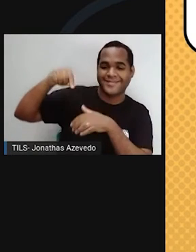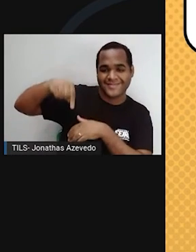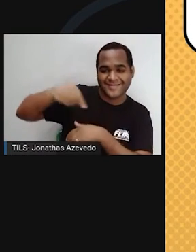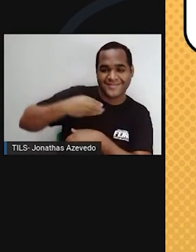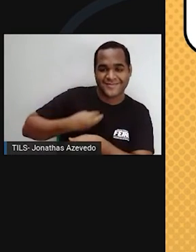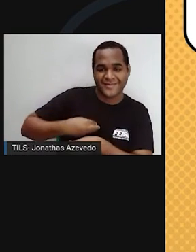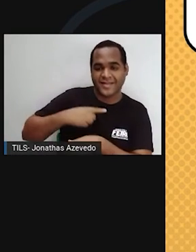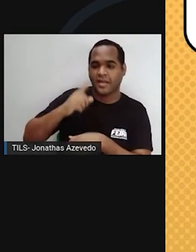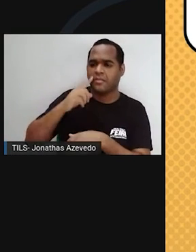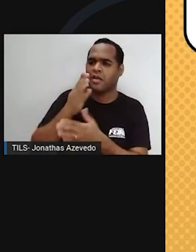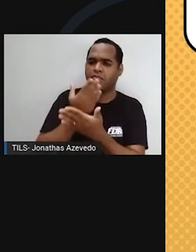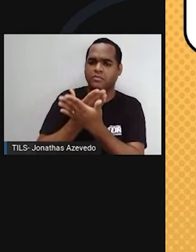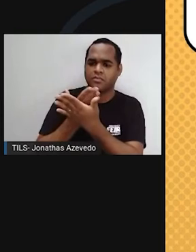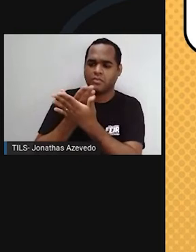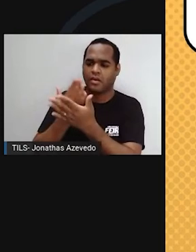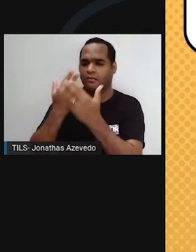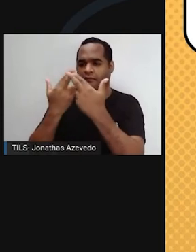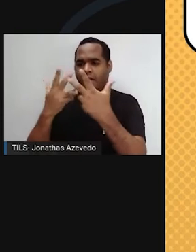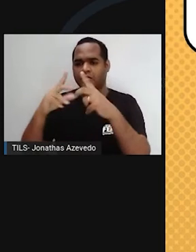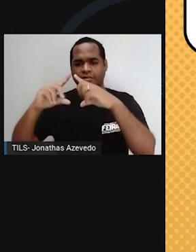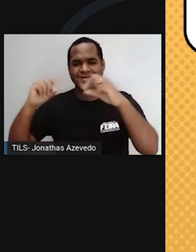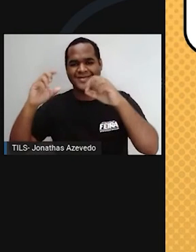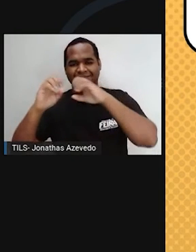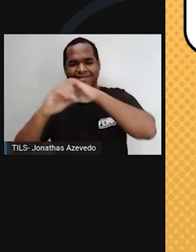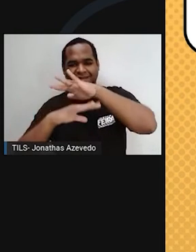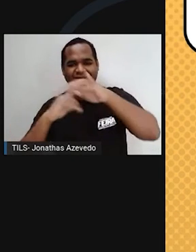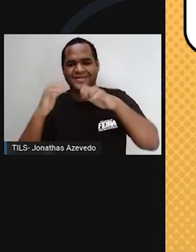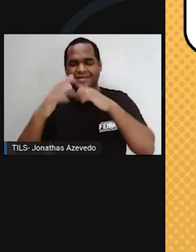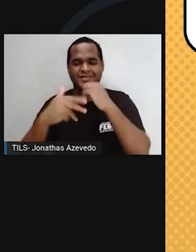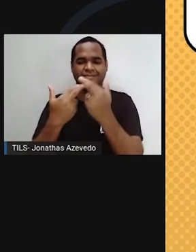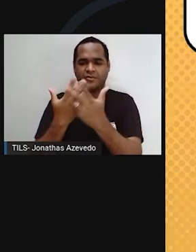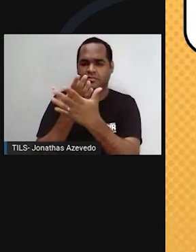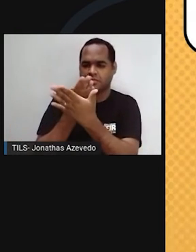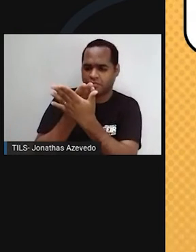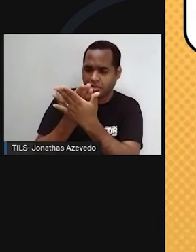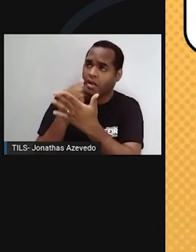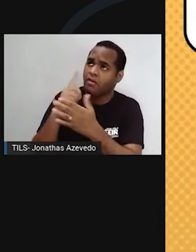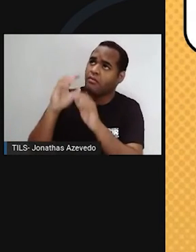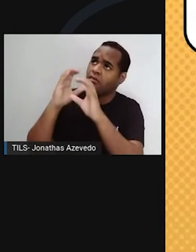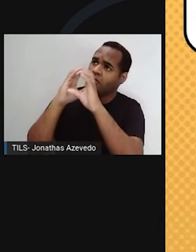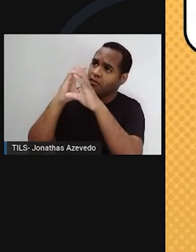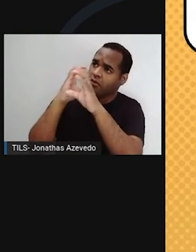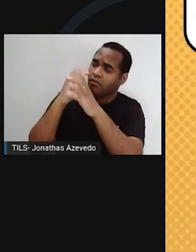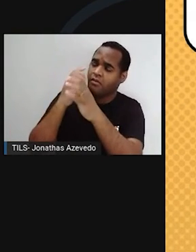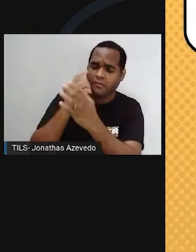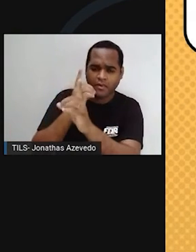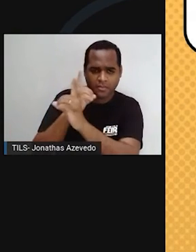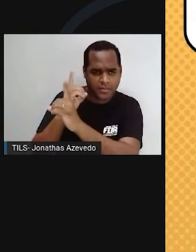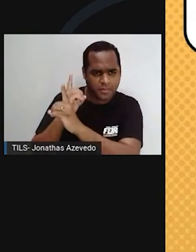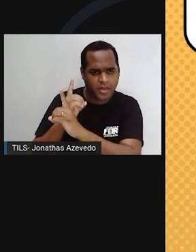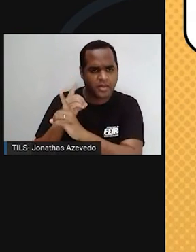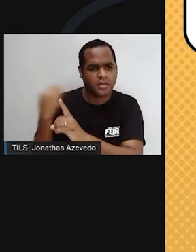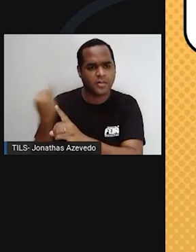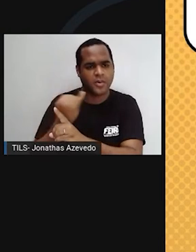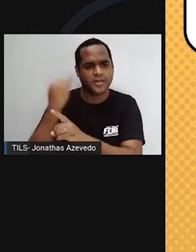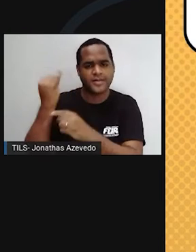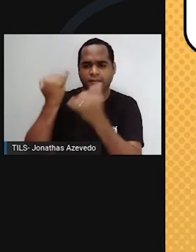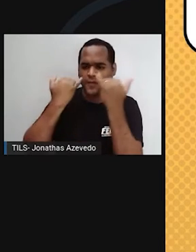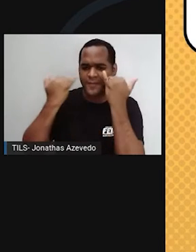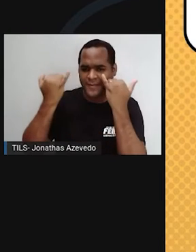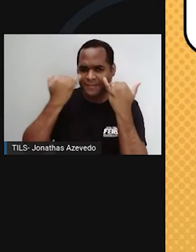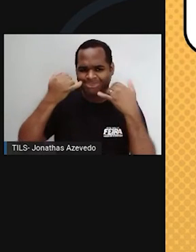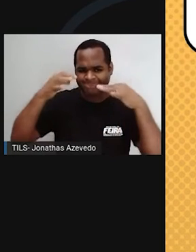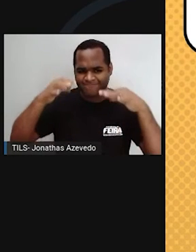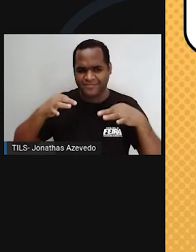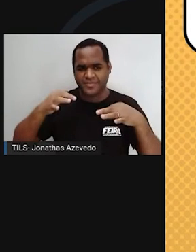Mas estudar os astros apenas do nosso planeta não é o suficiente para obtermos todas as informações que